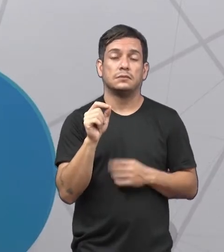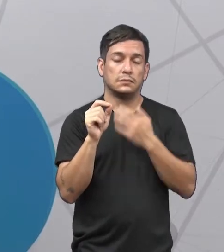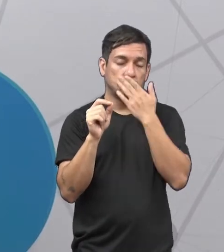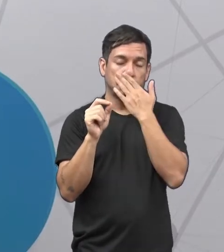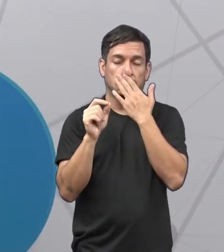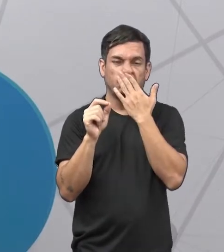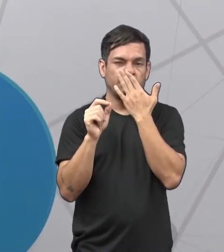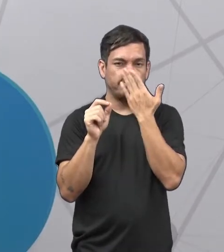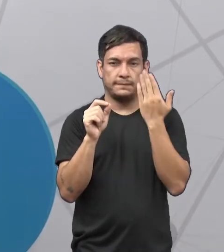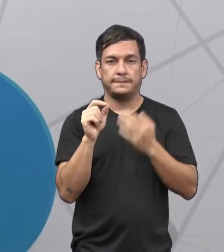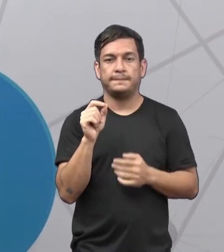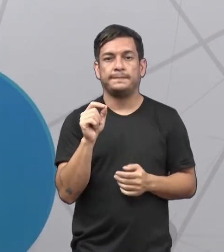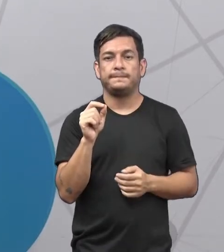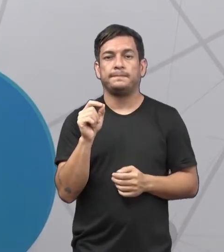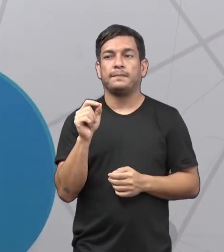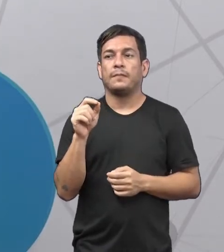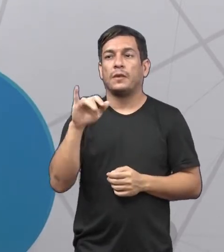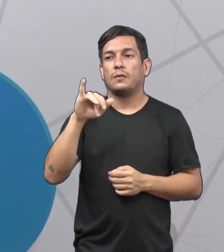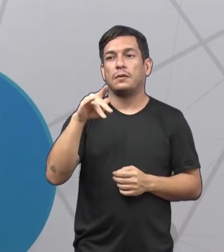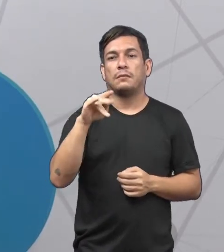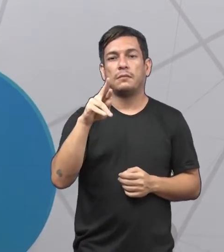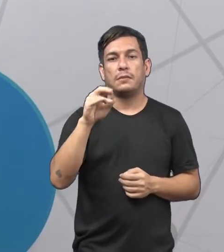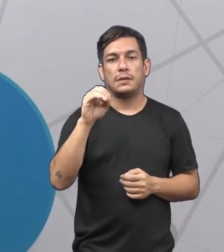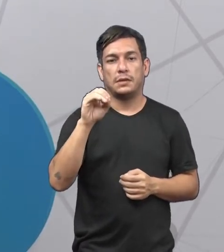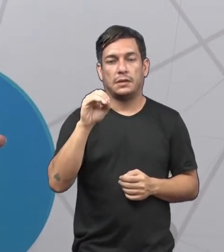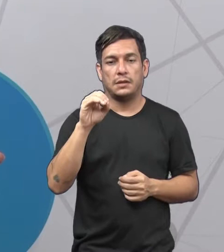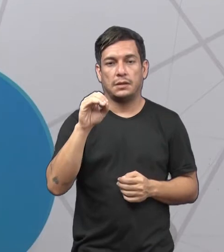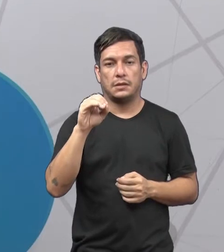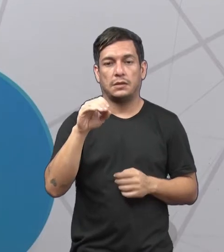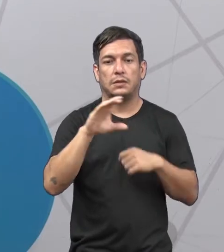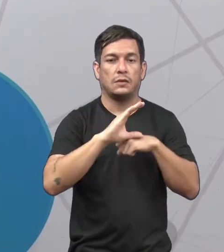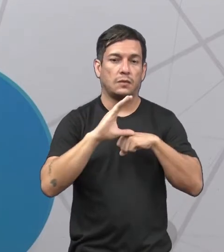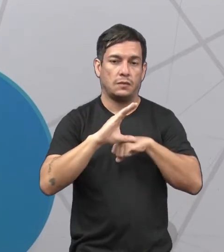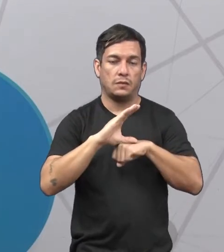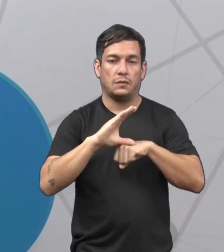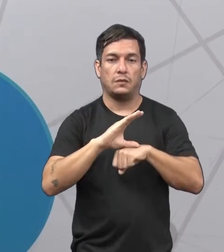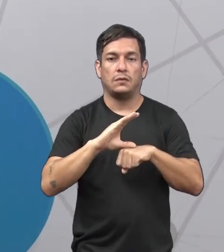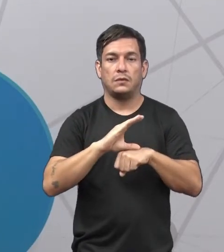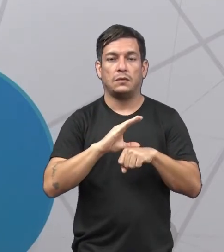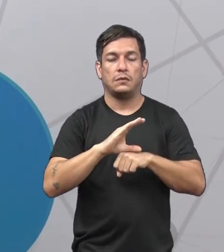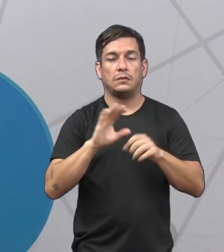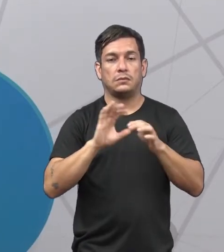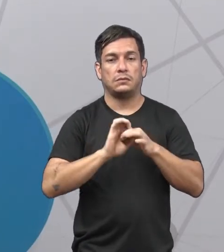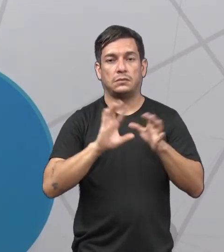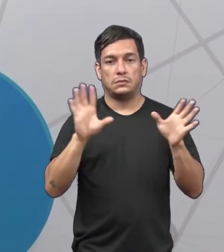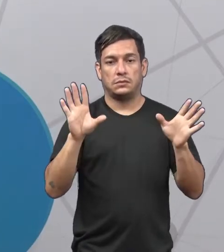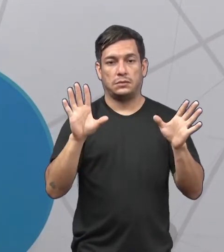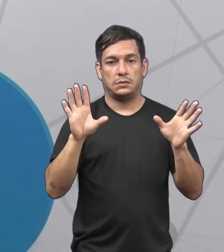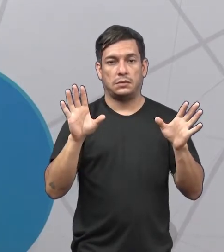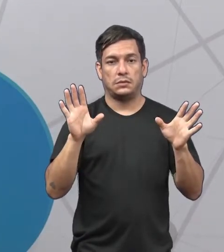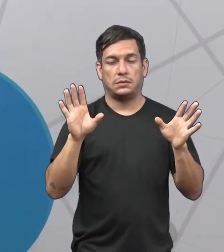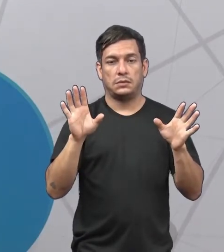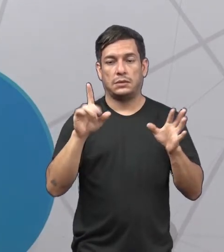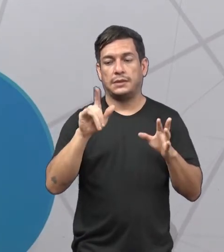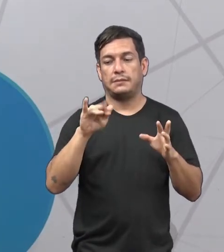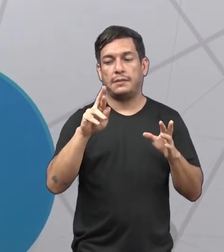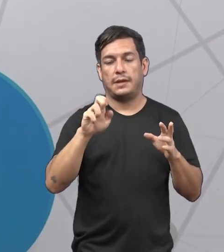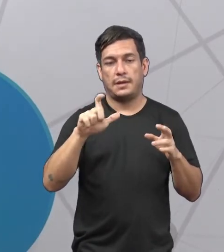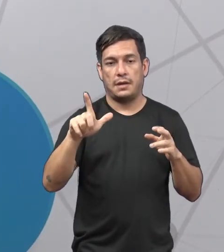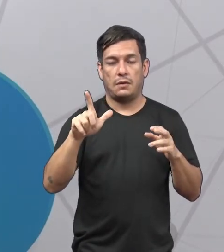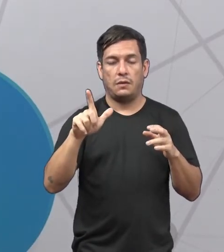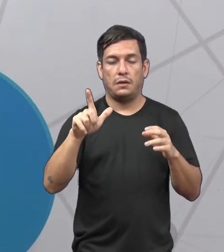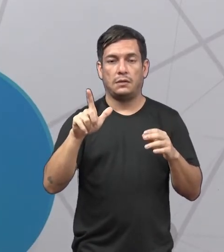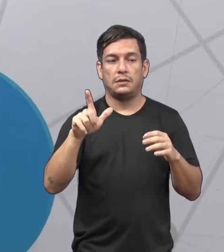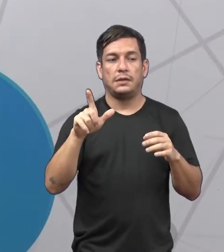um império, uma Constituição liberal, com caráter liberal, e, no